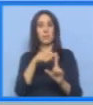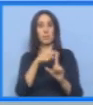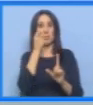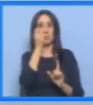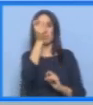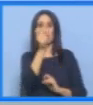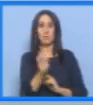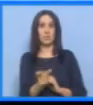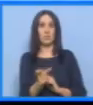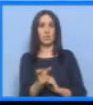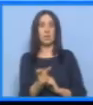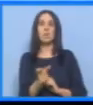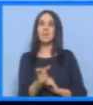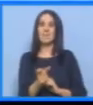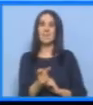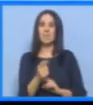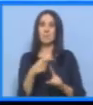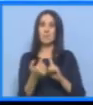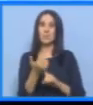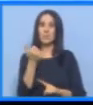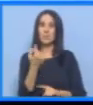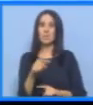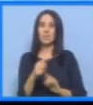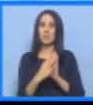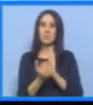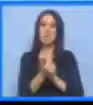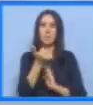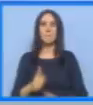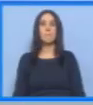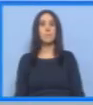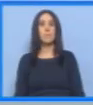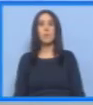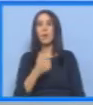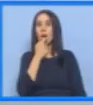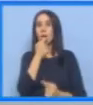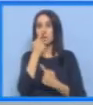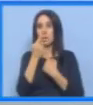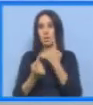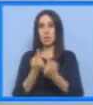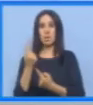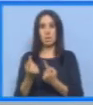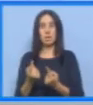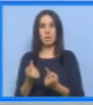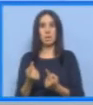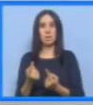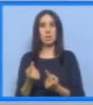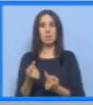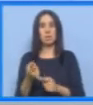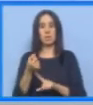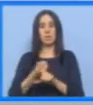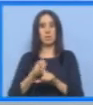pessoa. Realmente já é a heroicidade das virtudes. E agora é preciso que alguém informe a